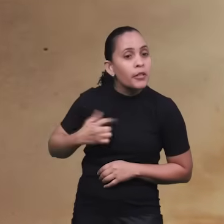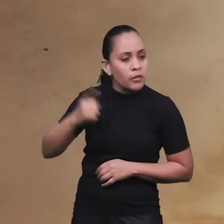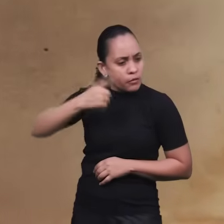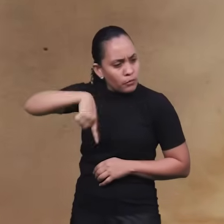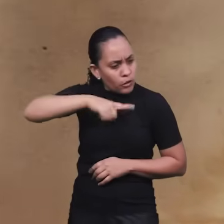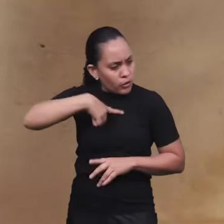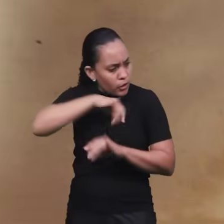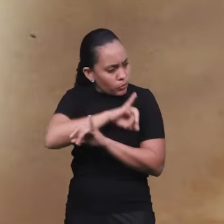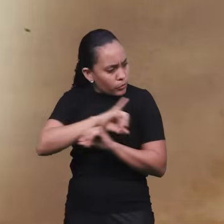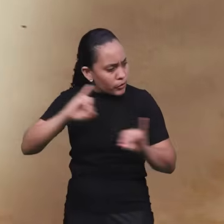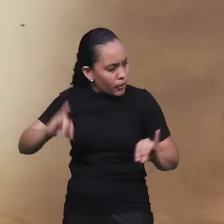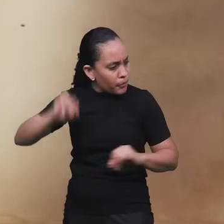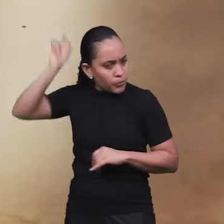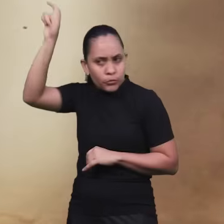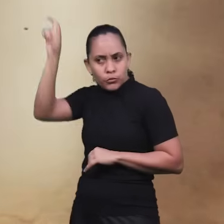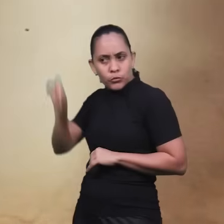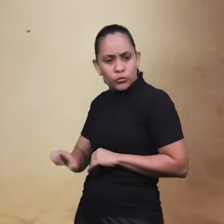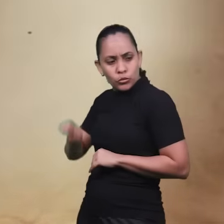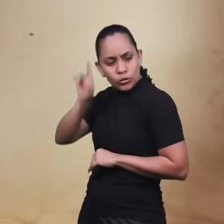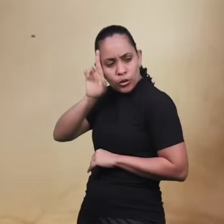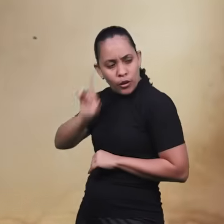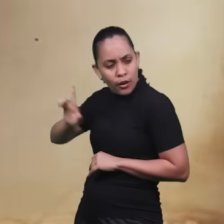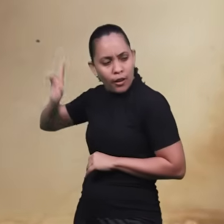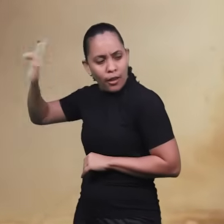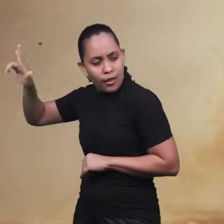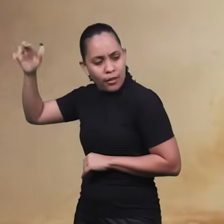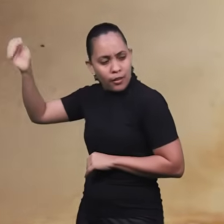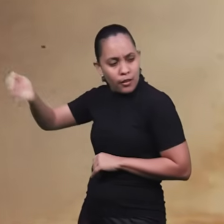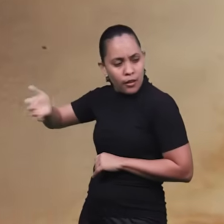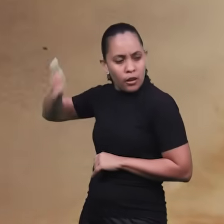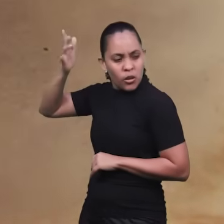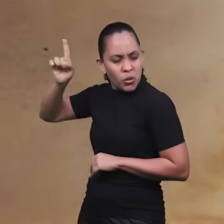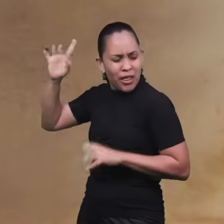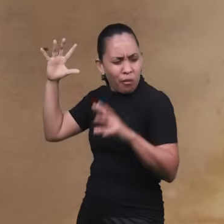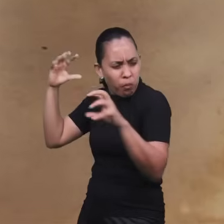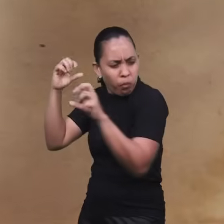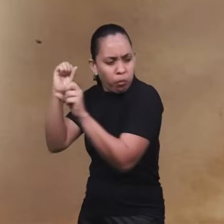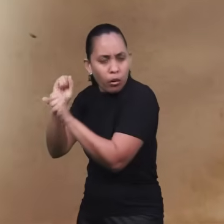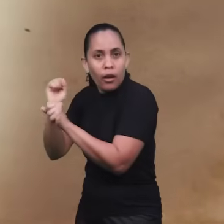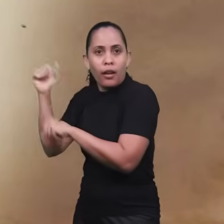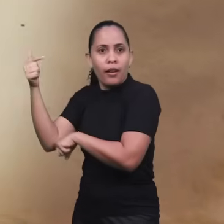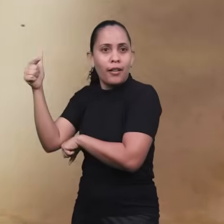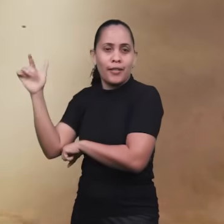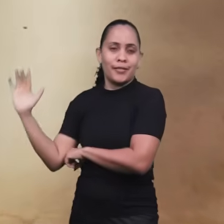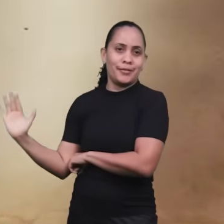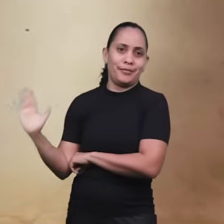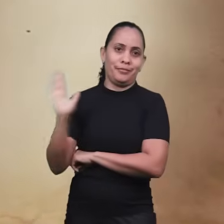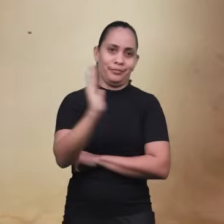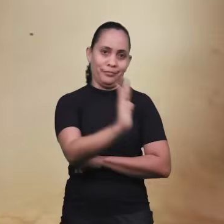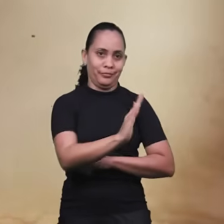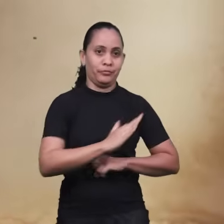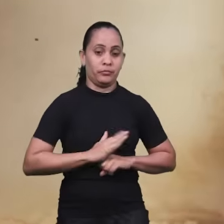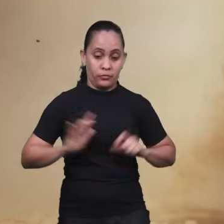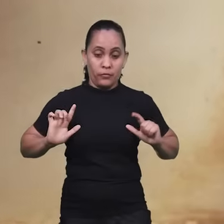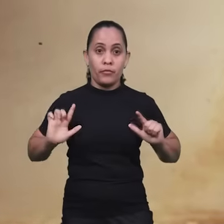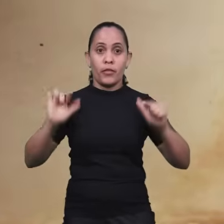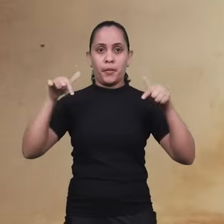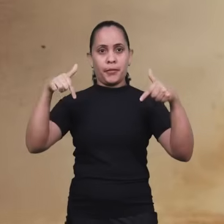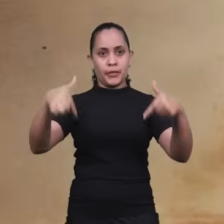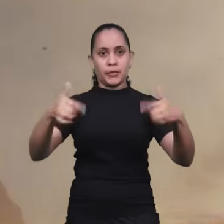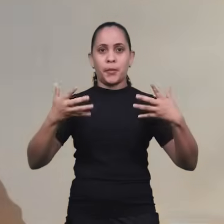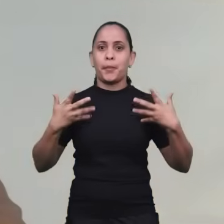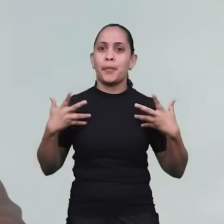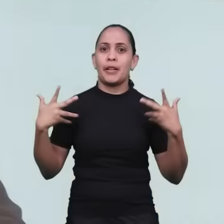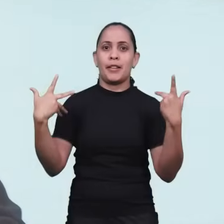dele ouvimos e vos anunciamos, que Deus é luz e não há nele treva alguma. Cristo, portanto, é